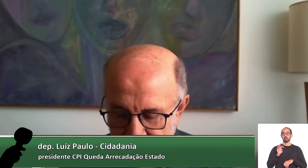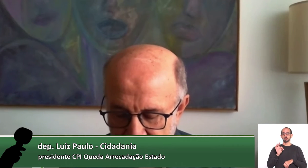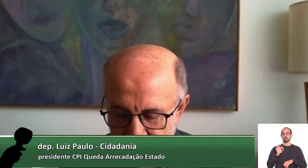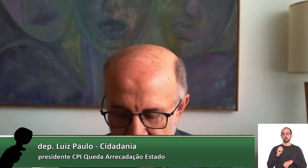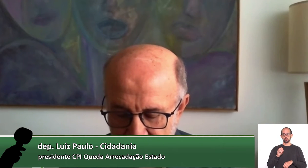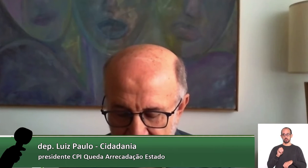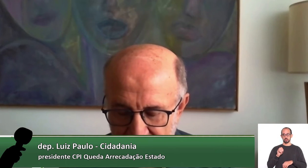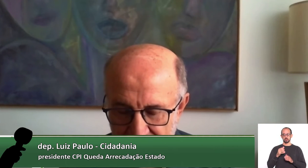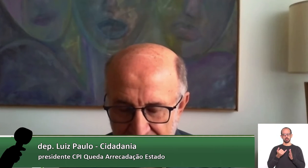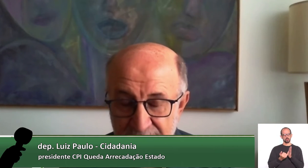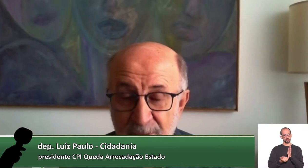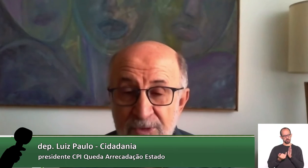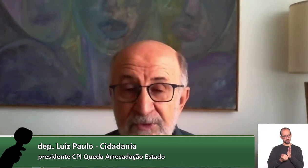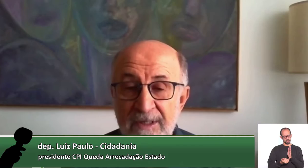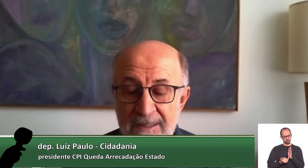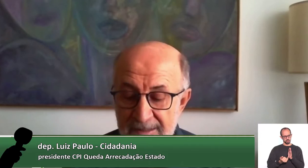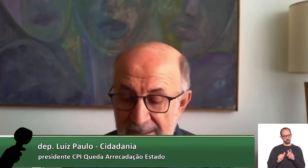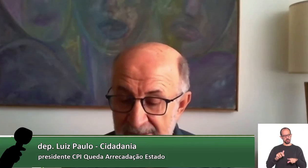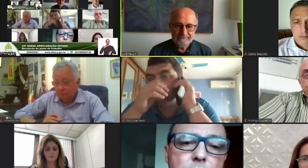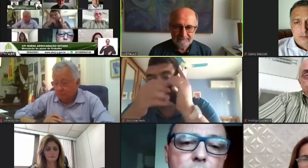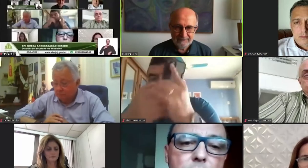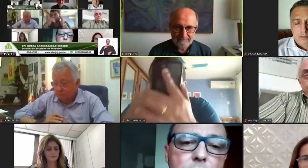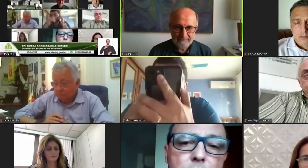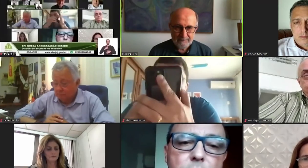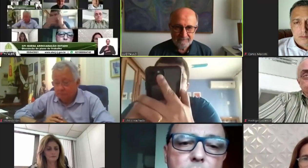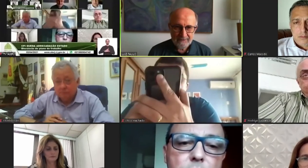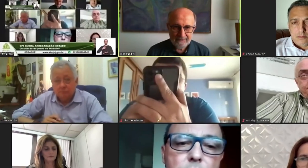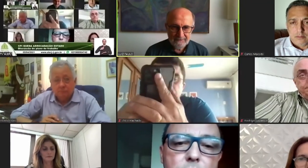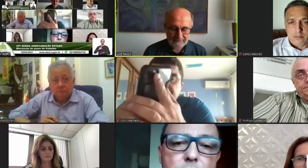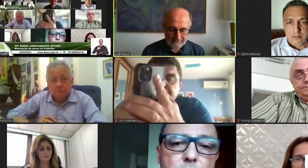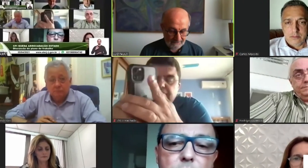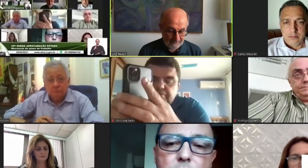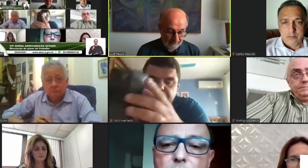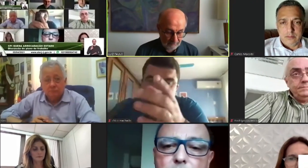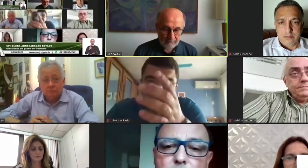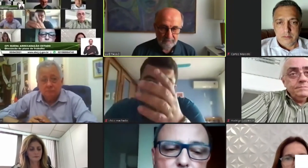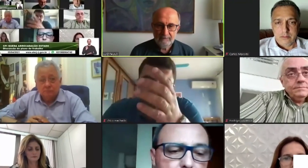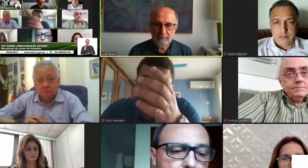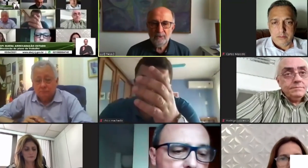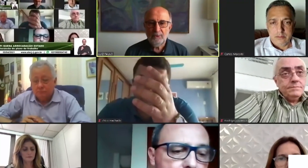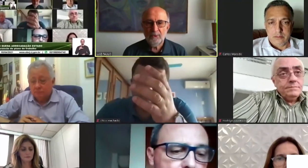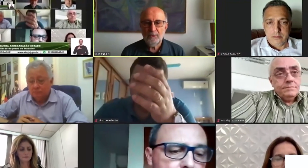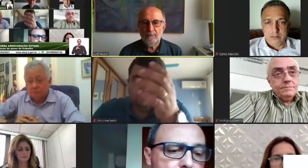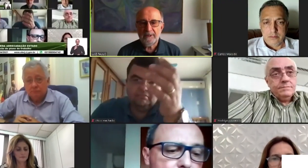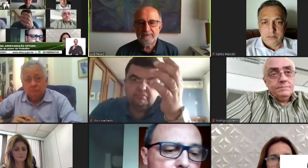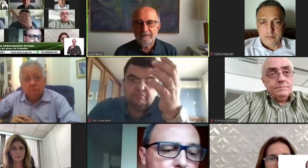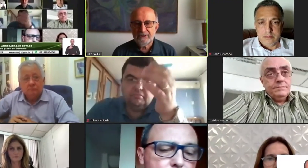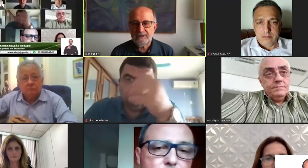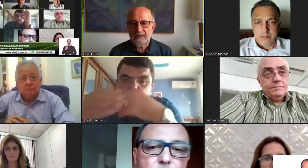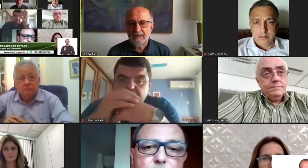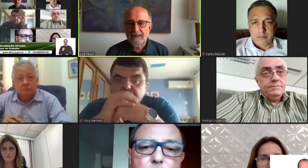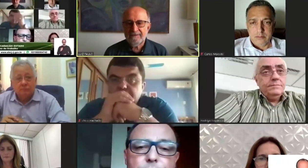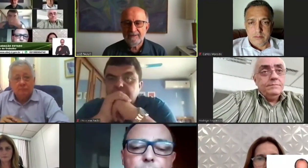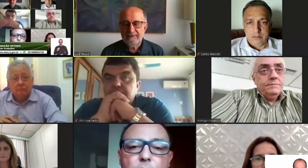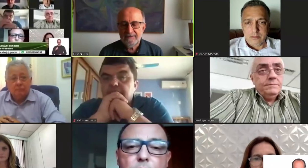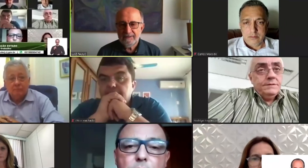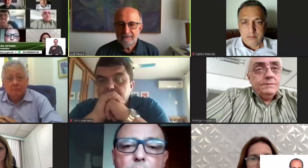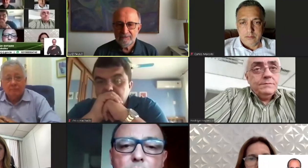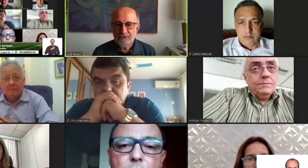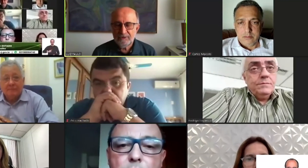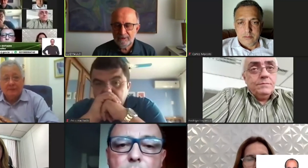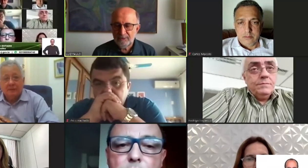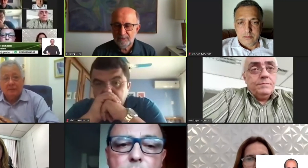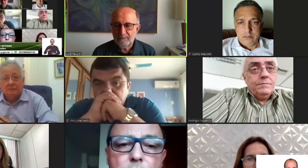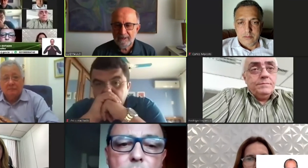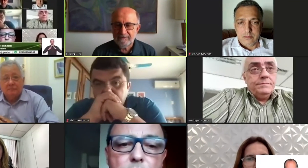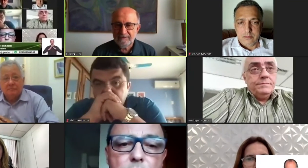decidida a inconstitucionalidade. Os parlamentares que fazem parte da CPI também aprovaram a ordem em que serão